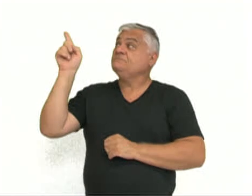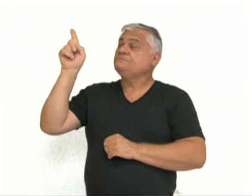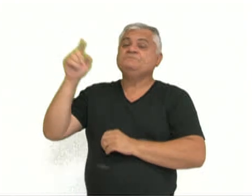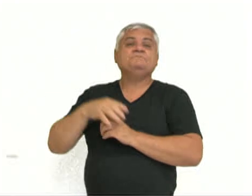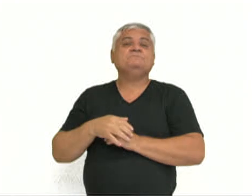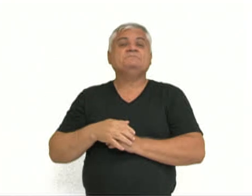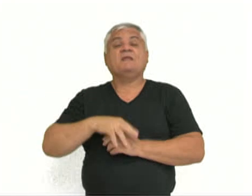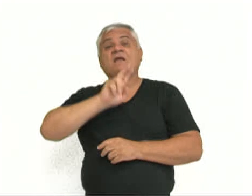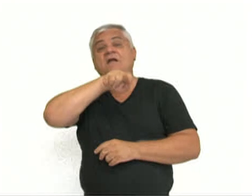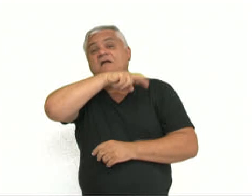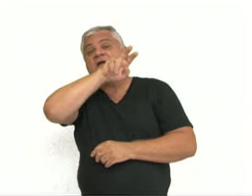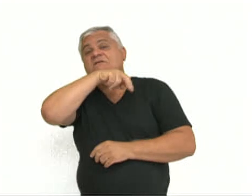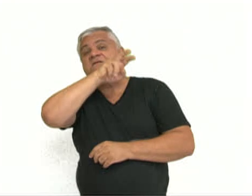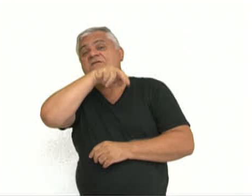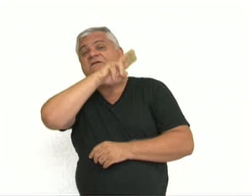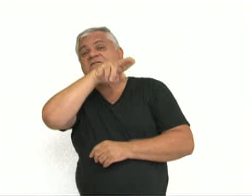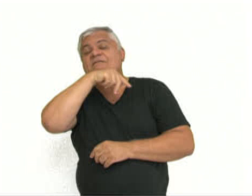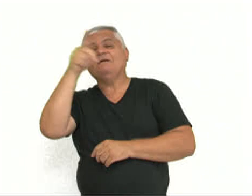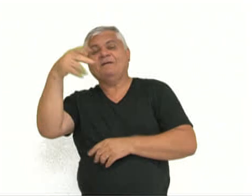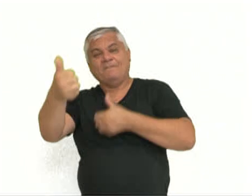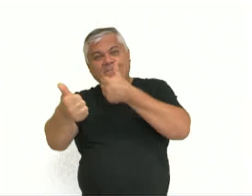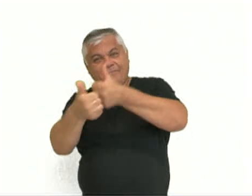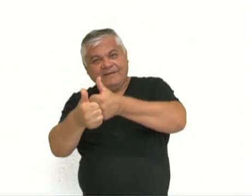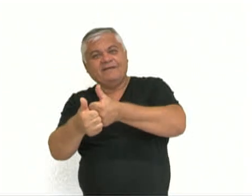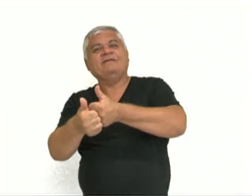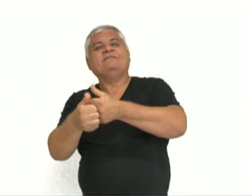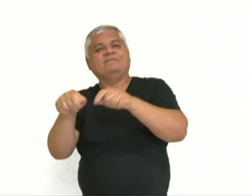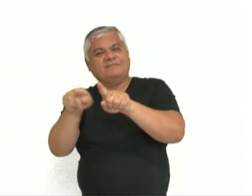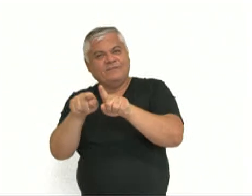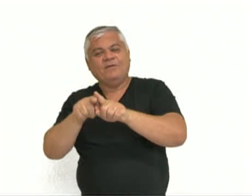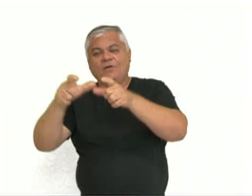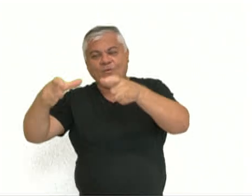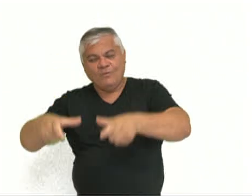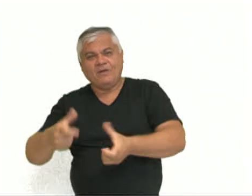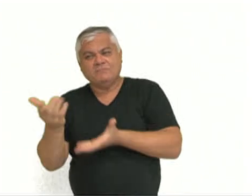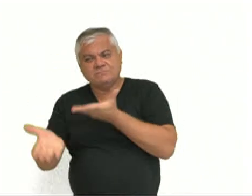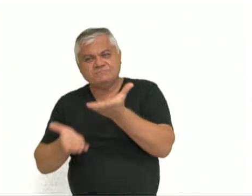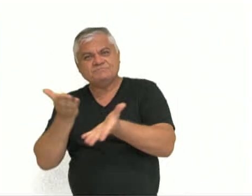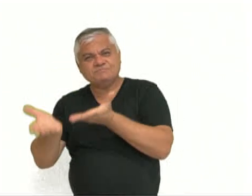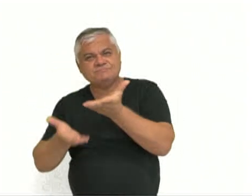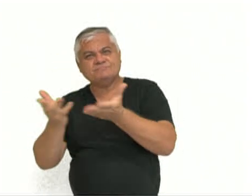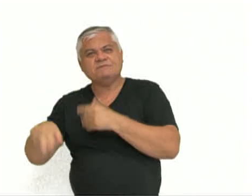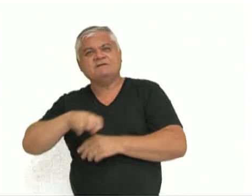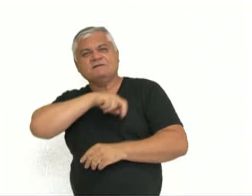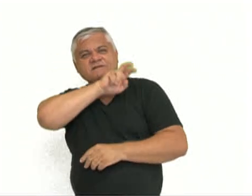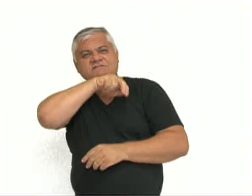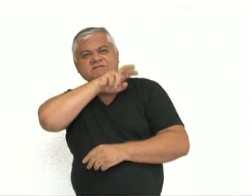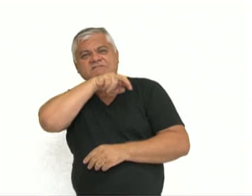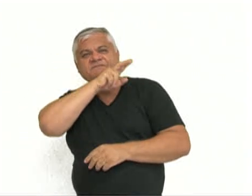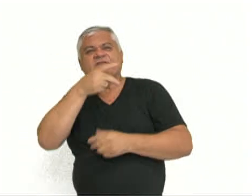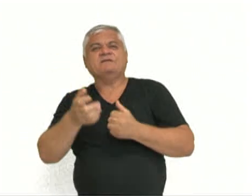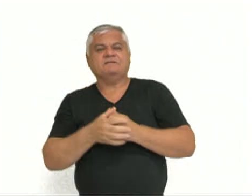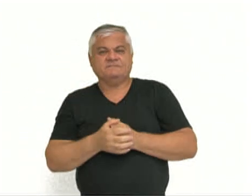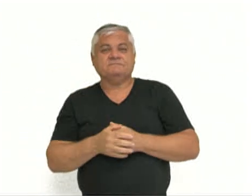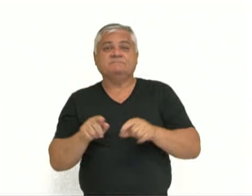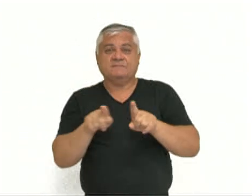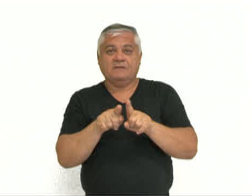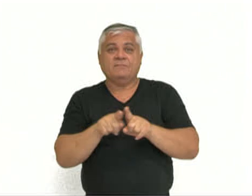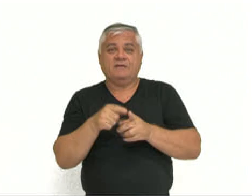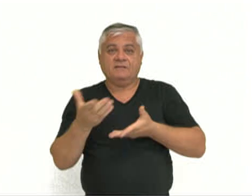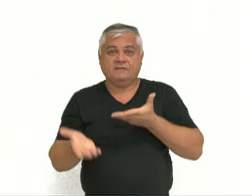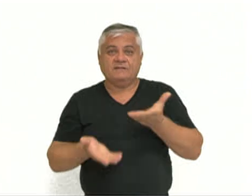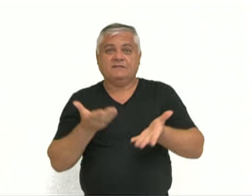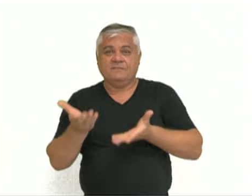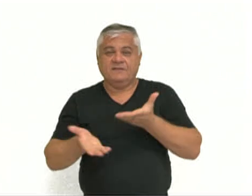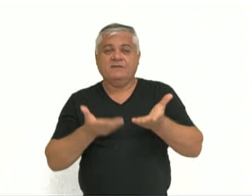de tratamento de água lá perto de Foz do Iguaçu, de Cascavel, lá um grande abraço para vocês, muito bacana, lá a água também é muito bem tratada, com